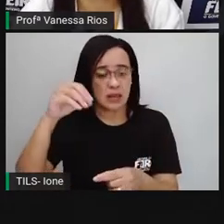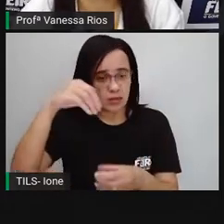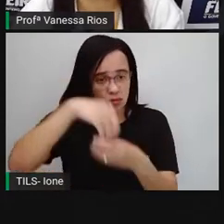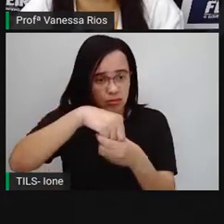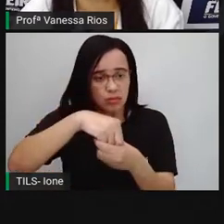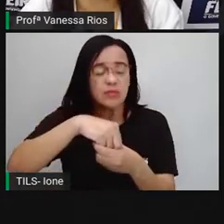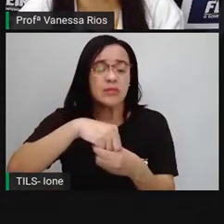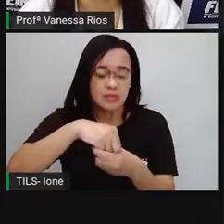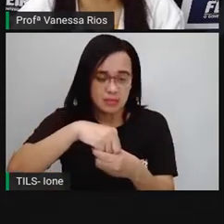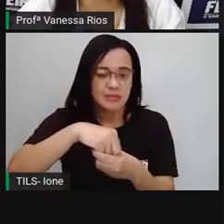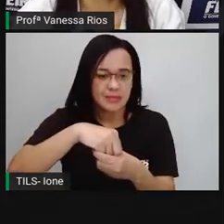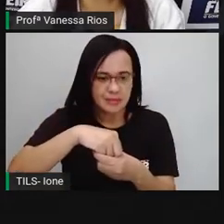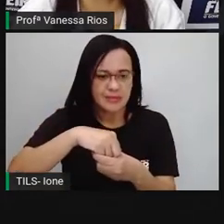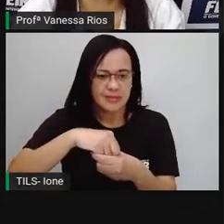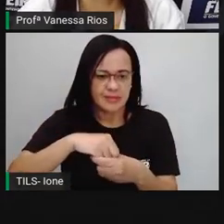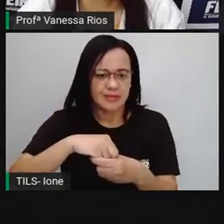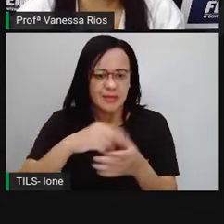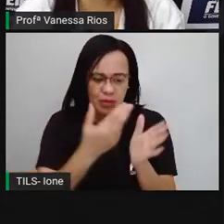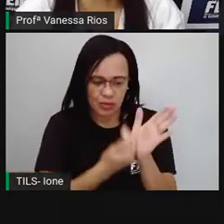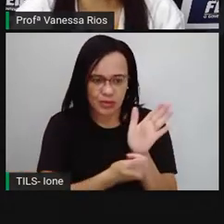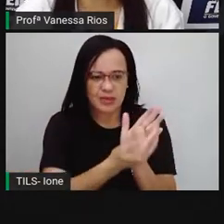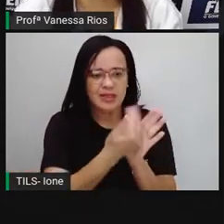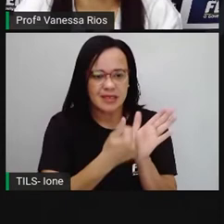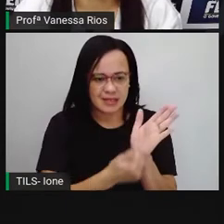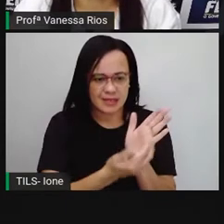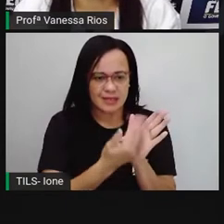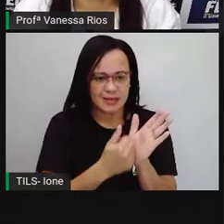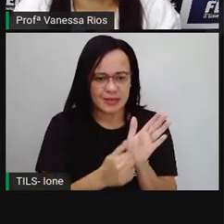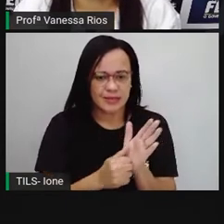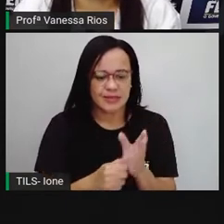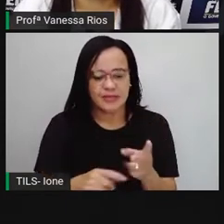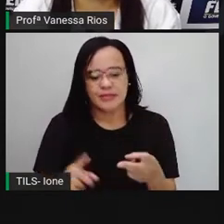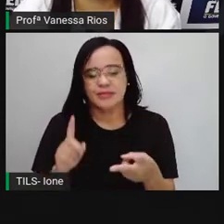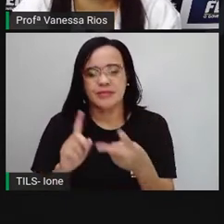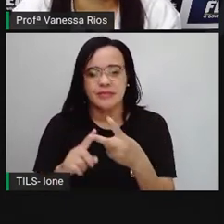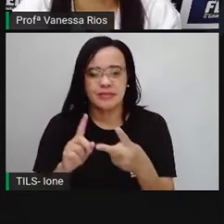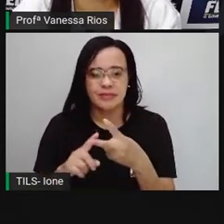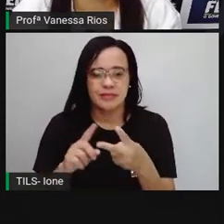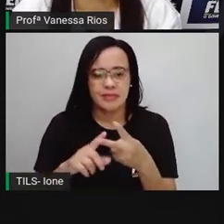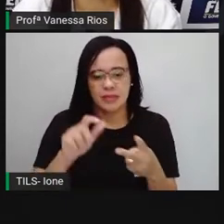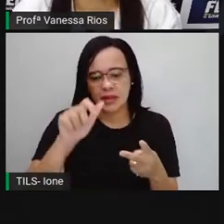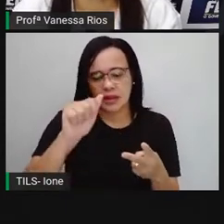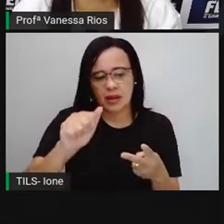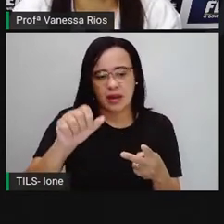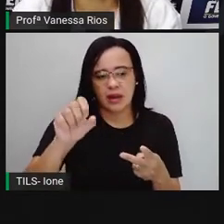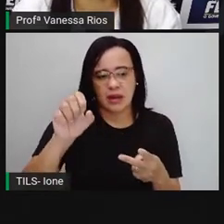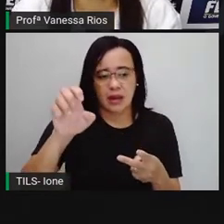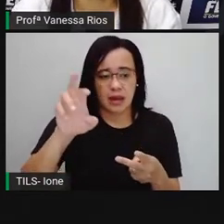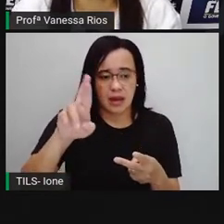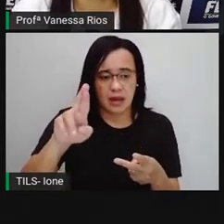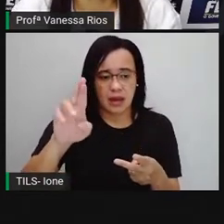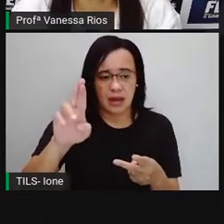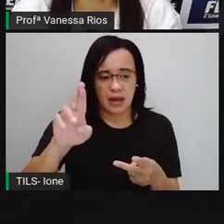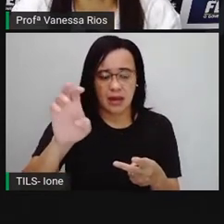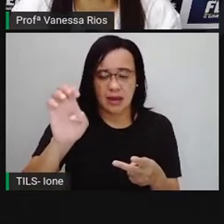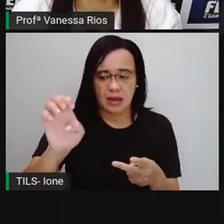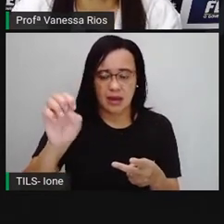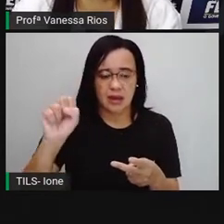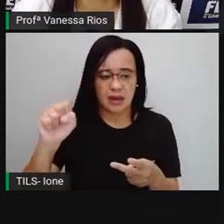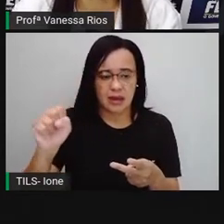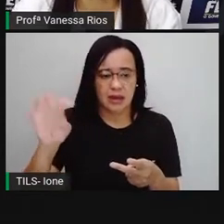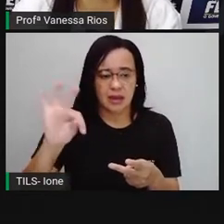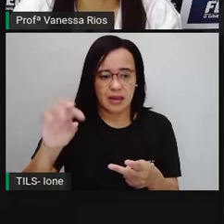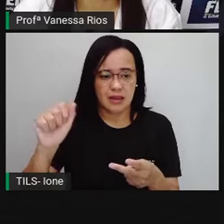aí para formar o cubo. E o que seriam as arestas? As arestas aí, ó, são os encontros